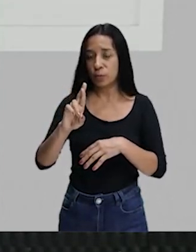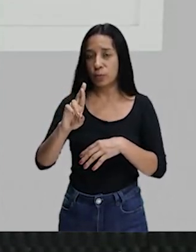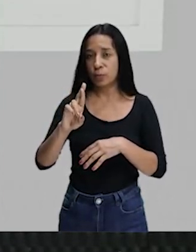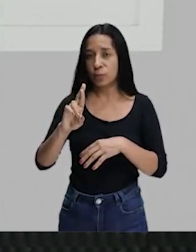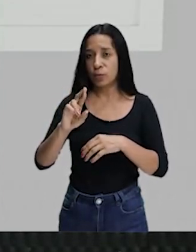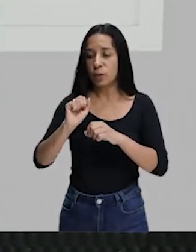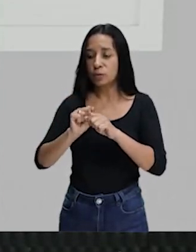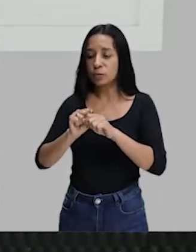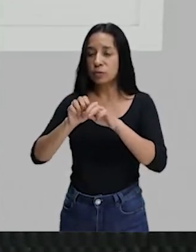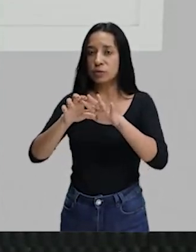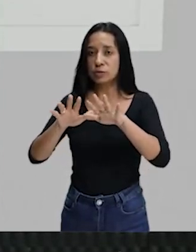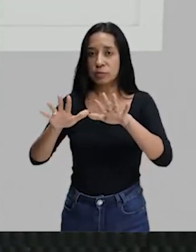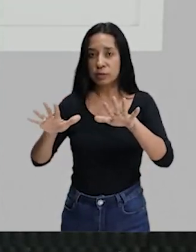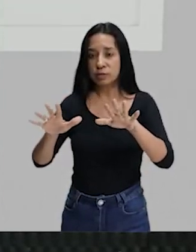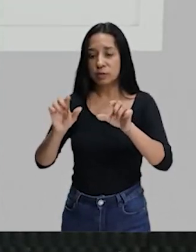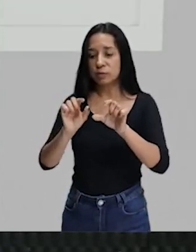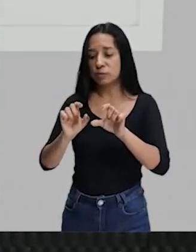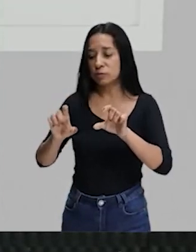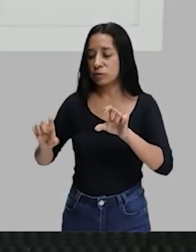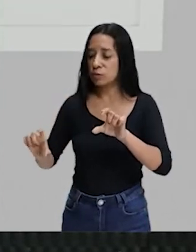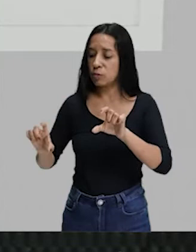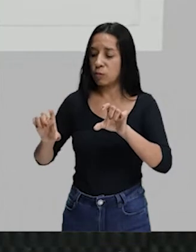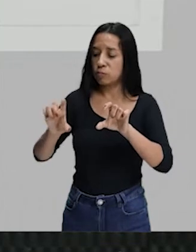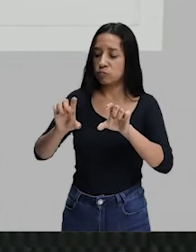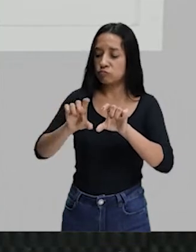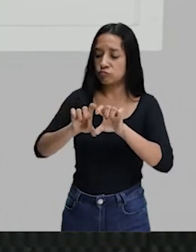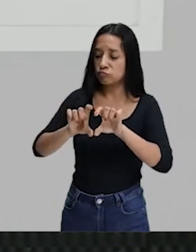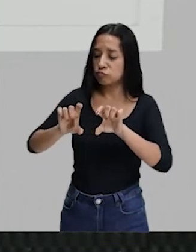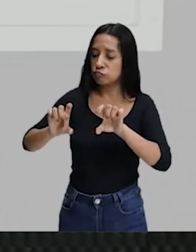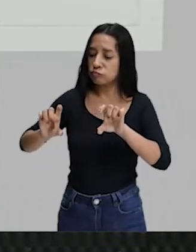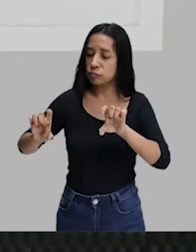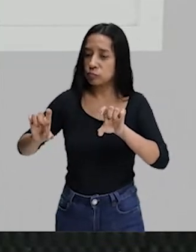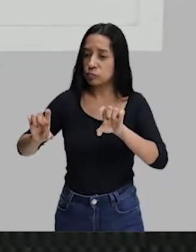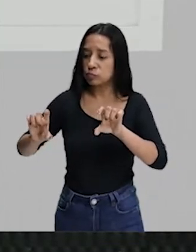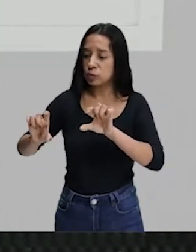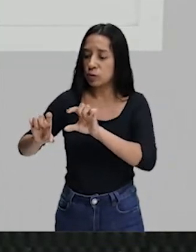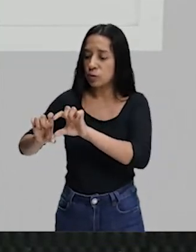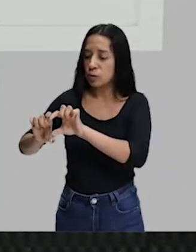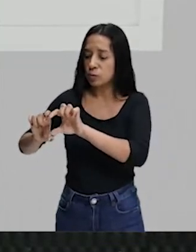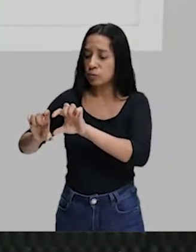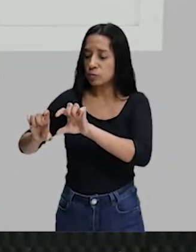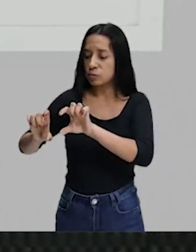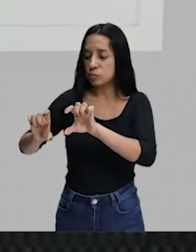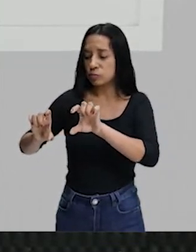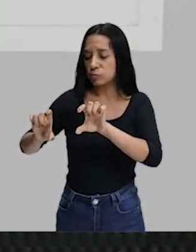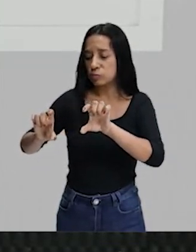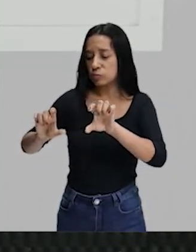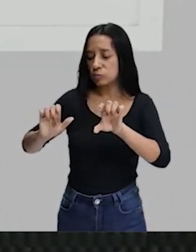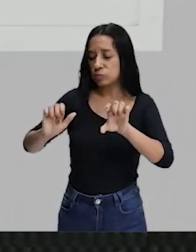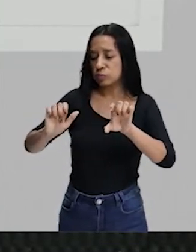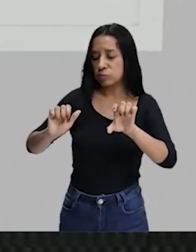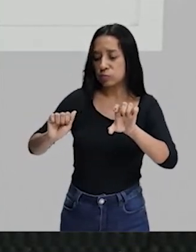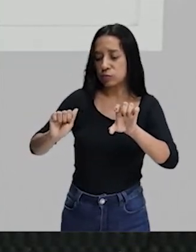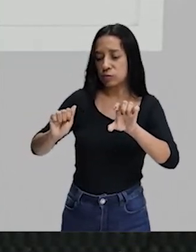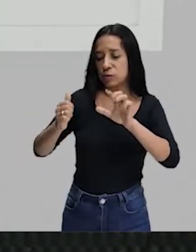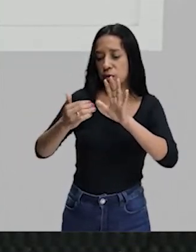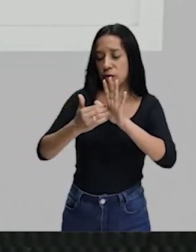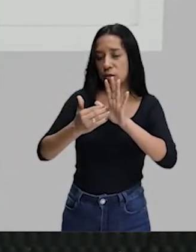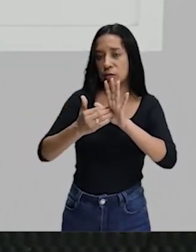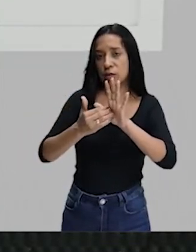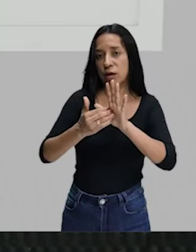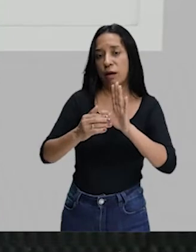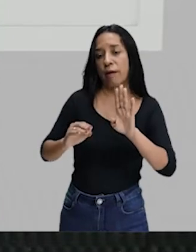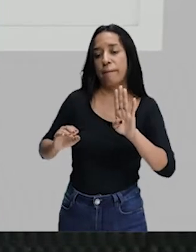se propagando de uma extremidade até a outra, né? E isso vai se propagando de A até chegar aqui